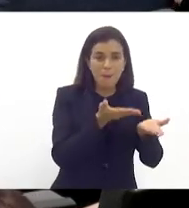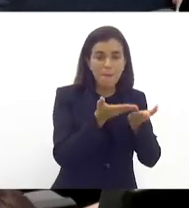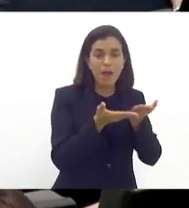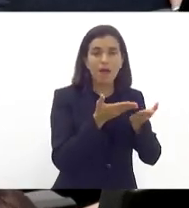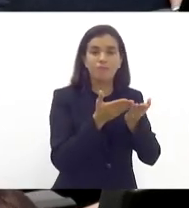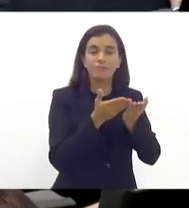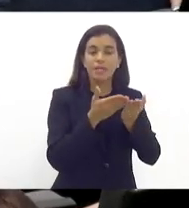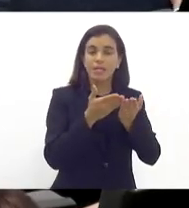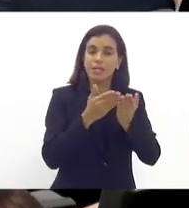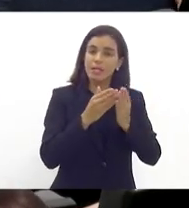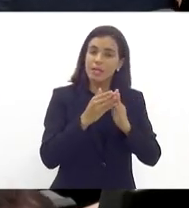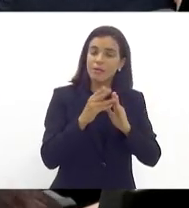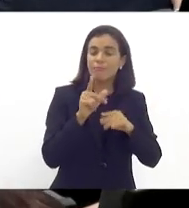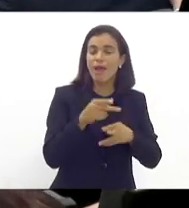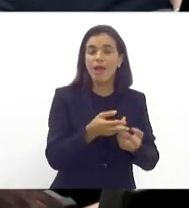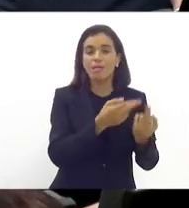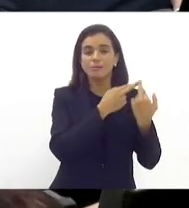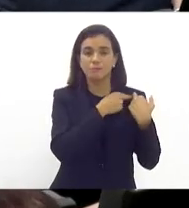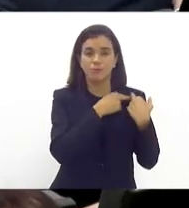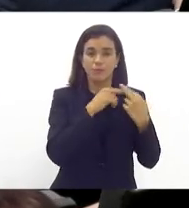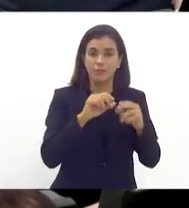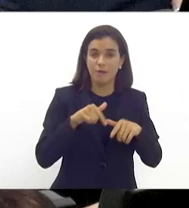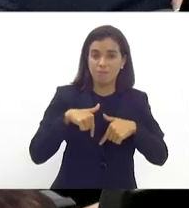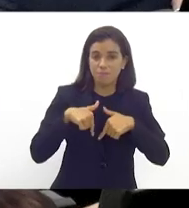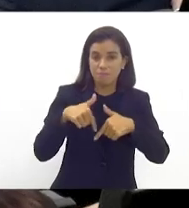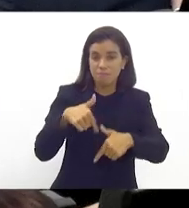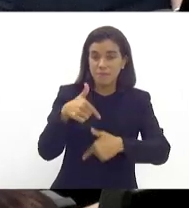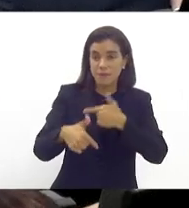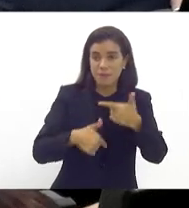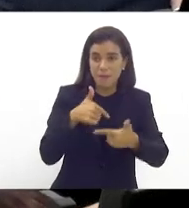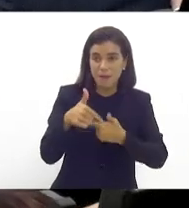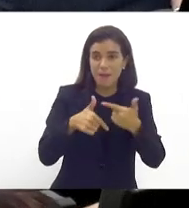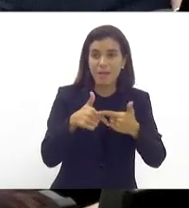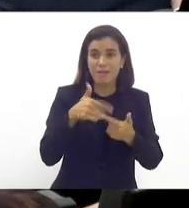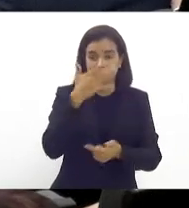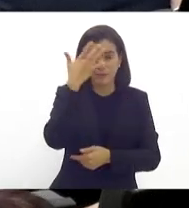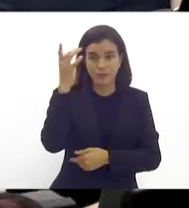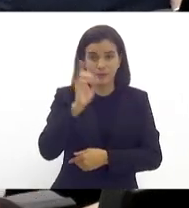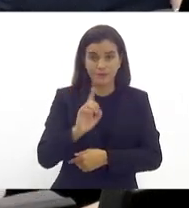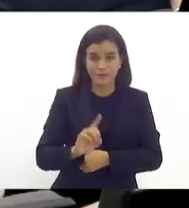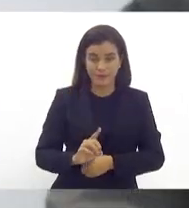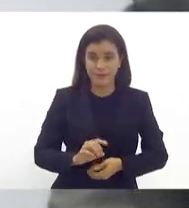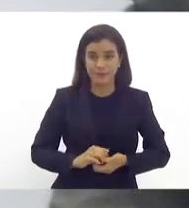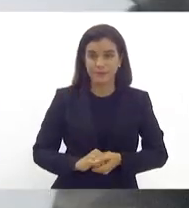pessoa com deficiência nosso amigo e advogado Dr Geraldo Nogueira por